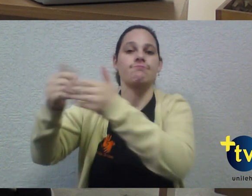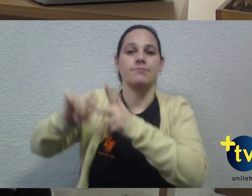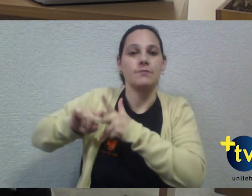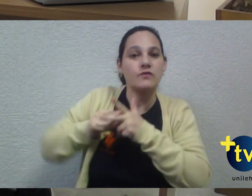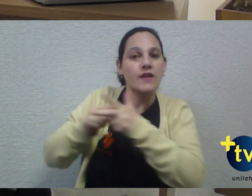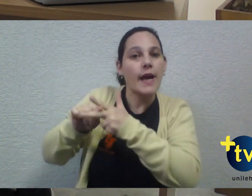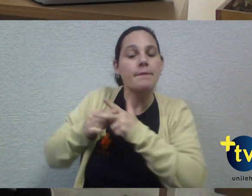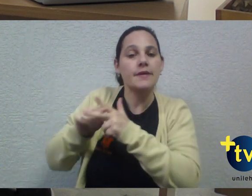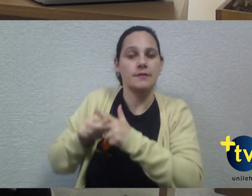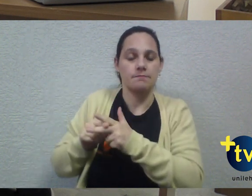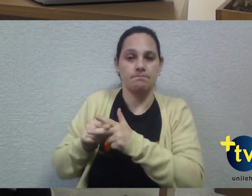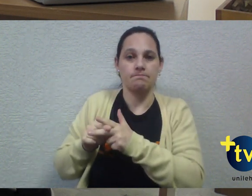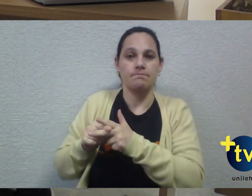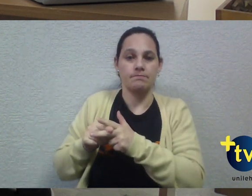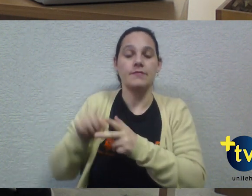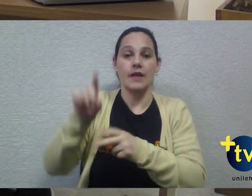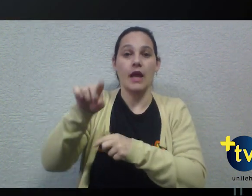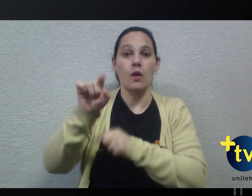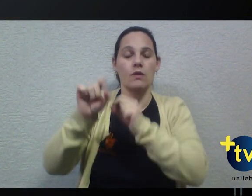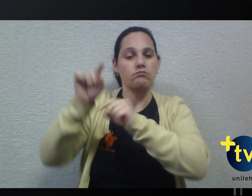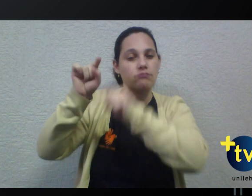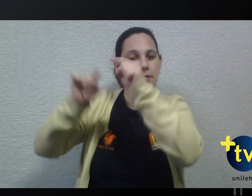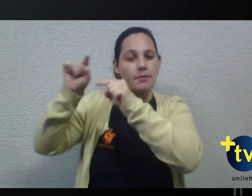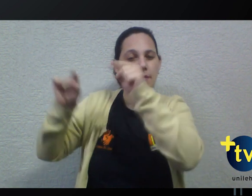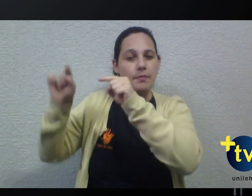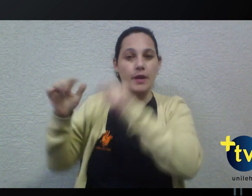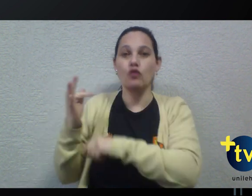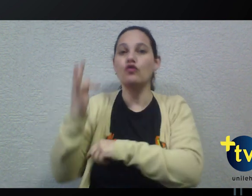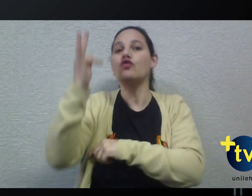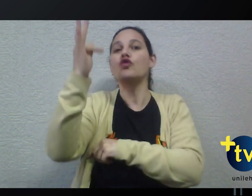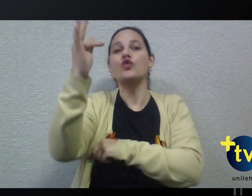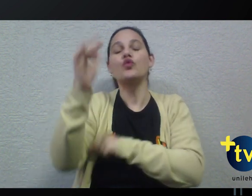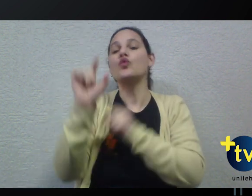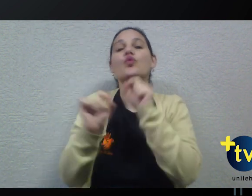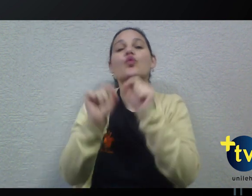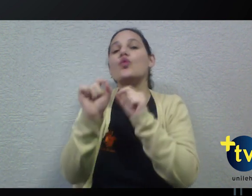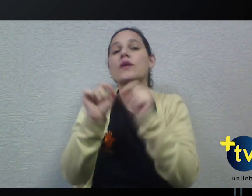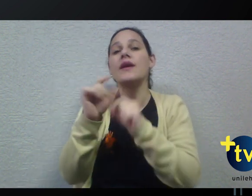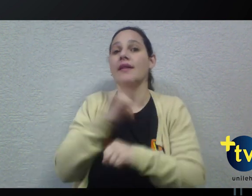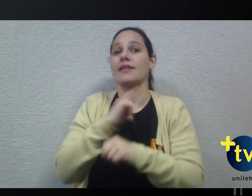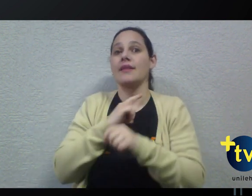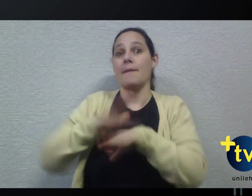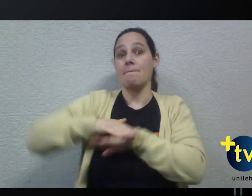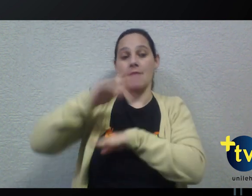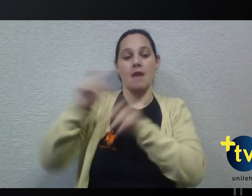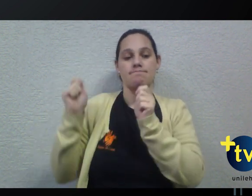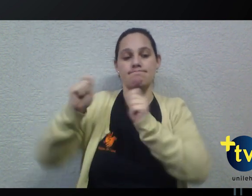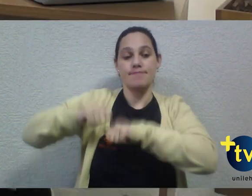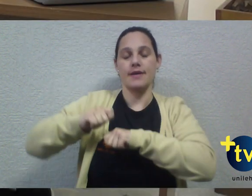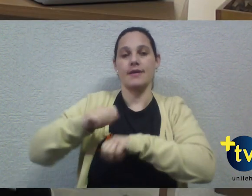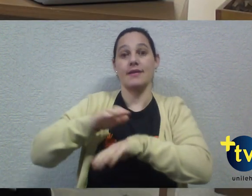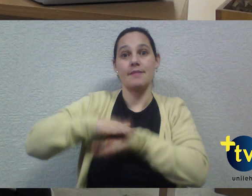ferramentas e você realiza um parâmetro futuro ao ponto de qual vai ser o principal